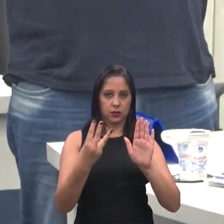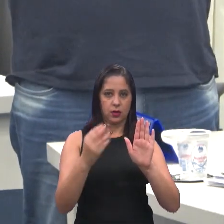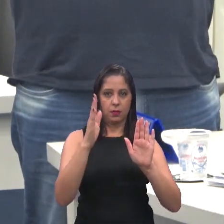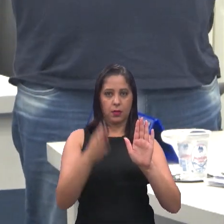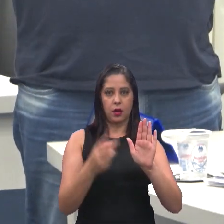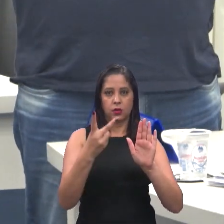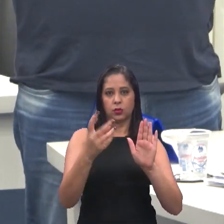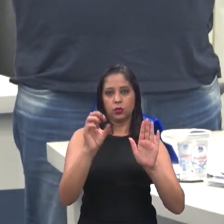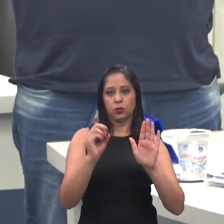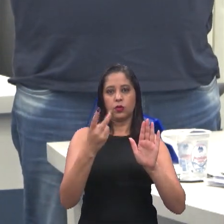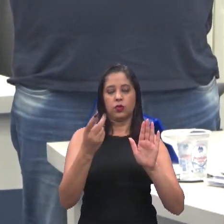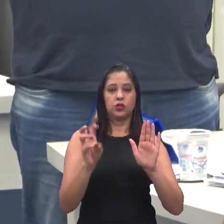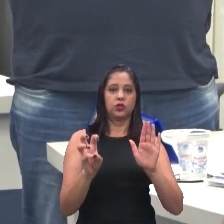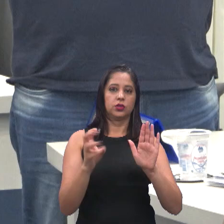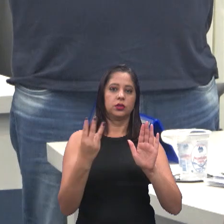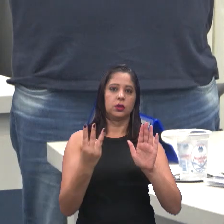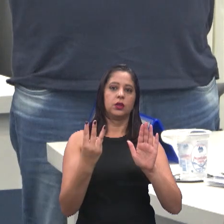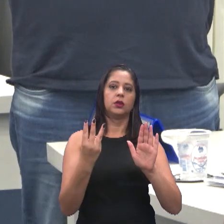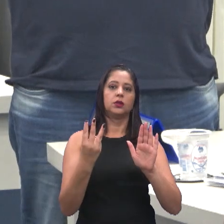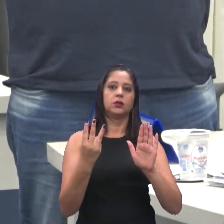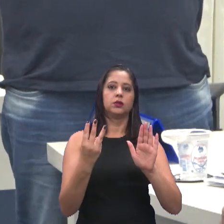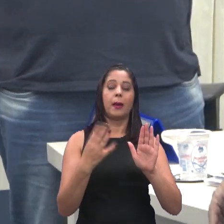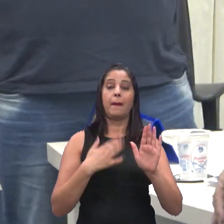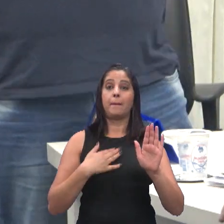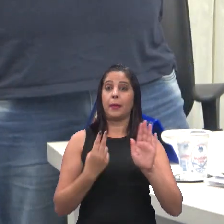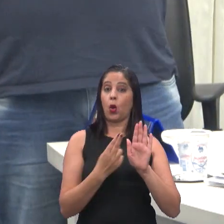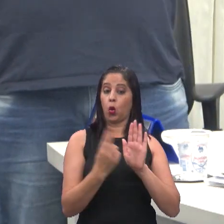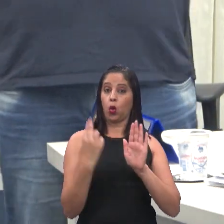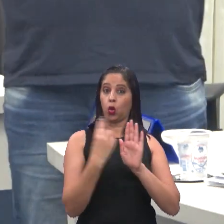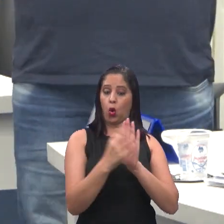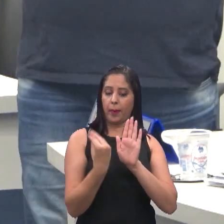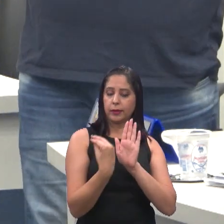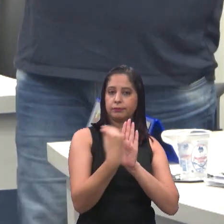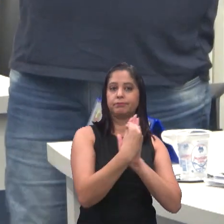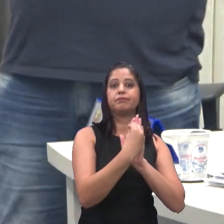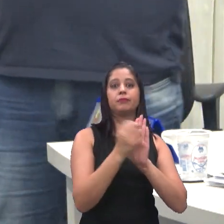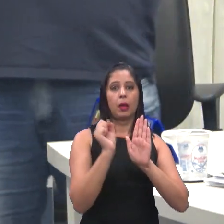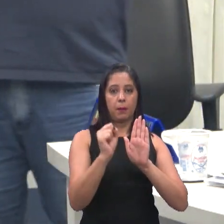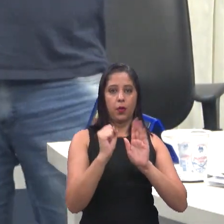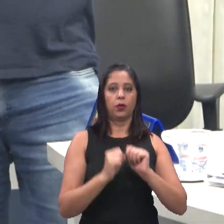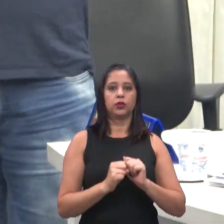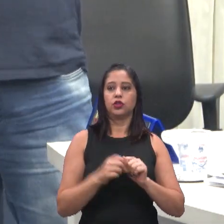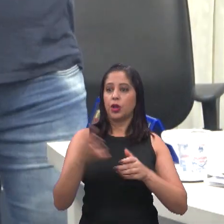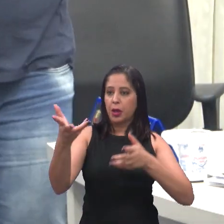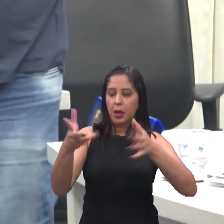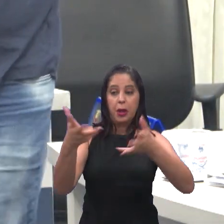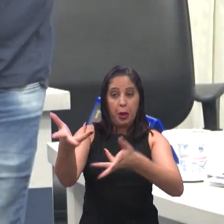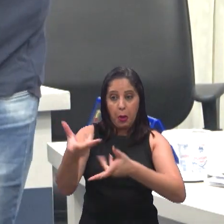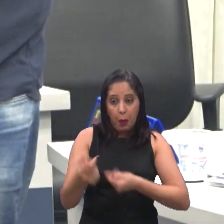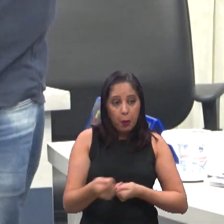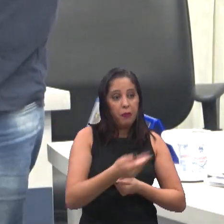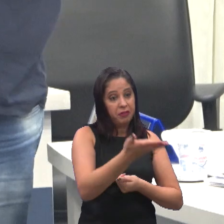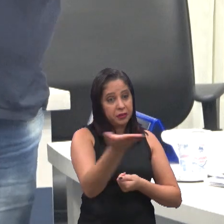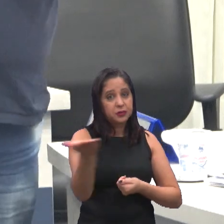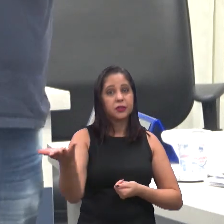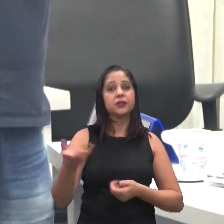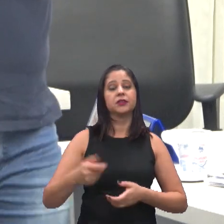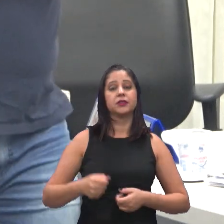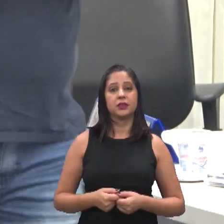2753/2023. Então, já coloco o meu nome para fazer parte da frente e estendo o convite aos demais colegas que